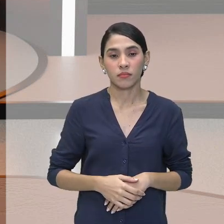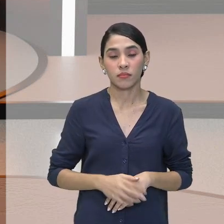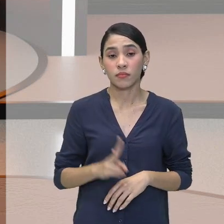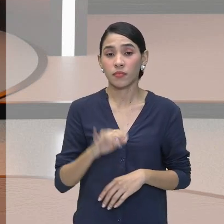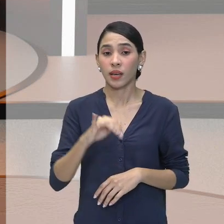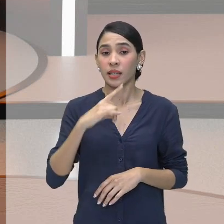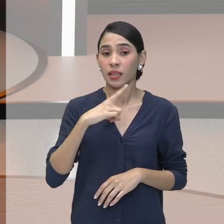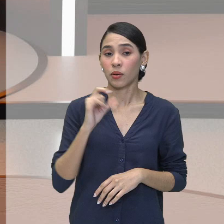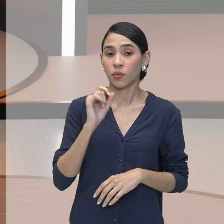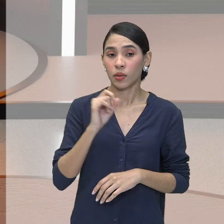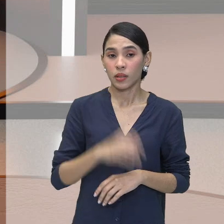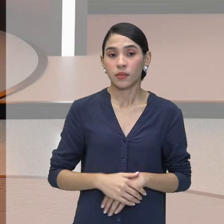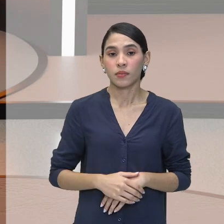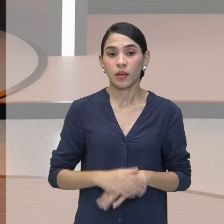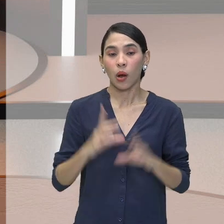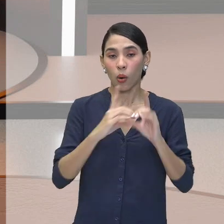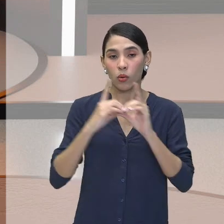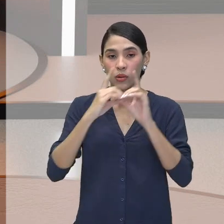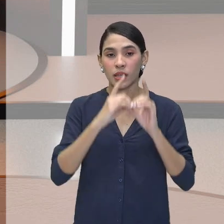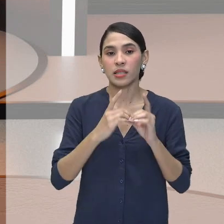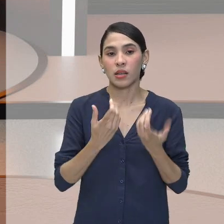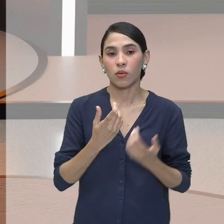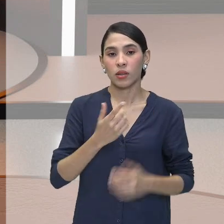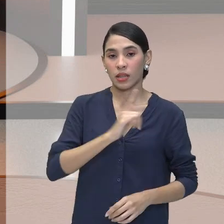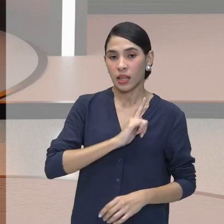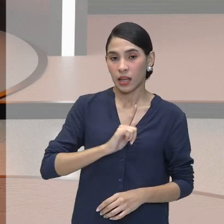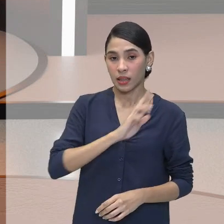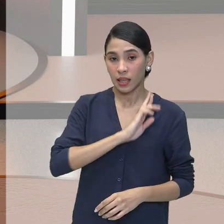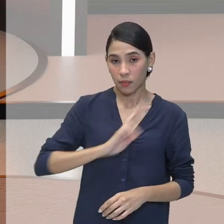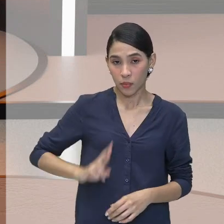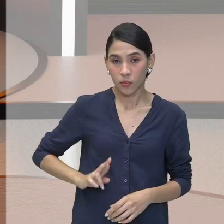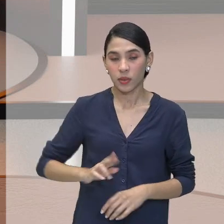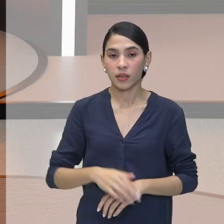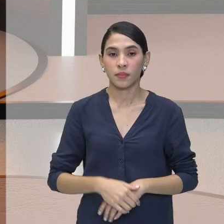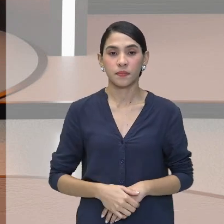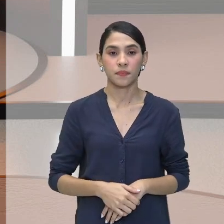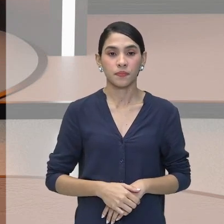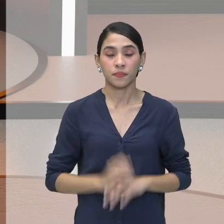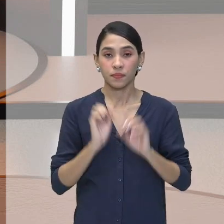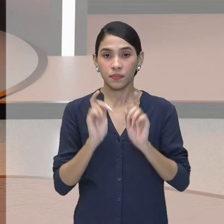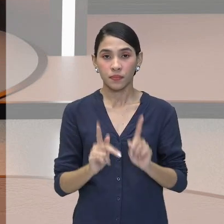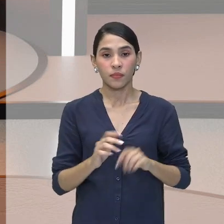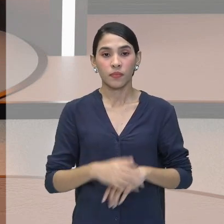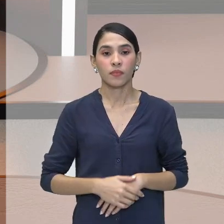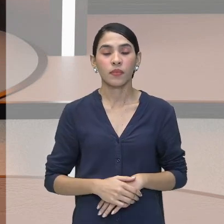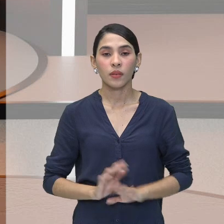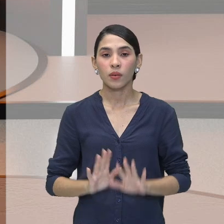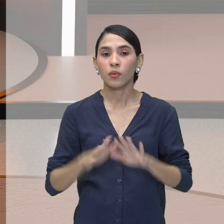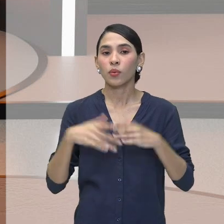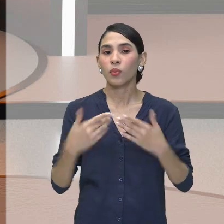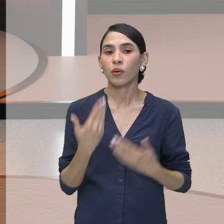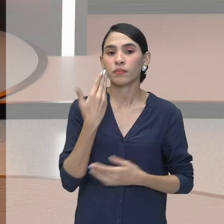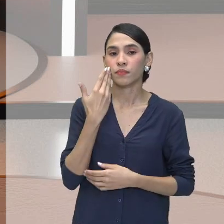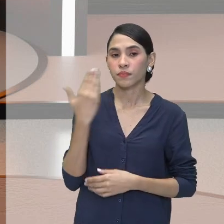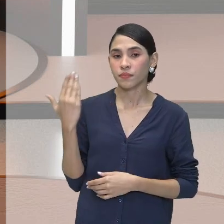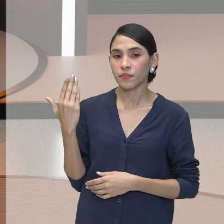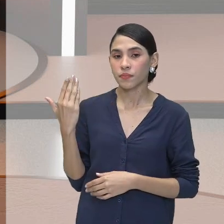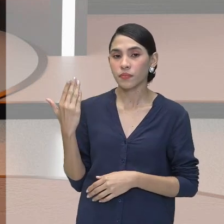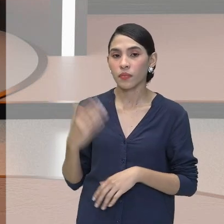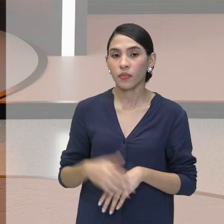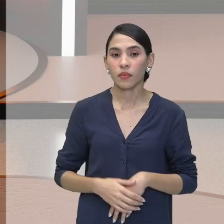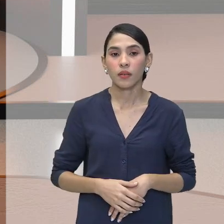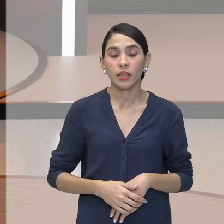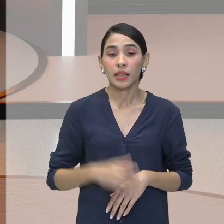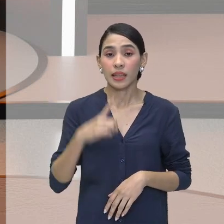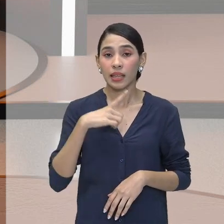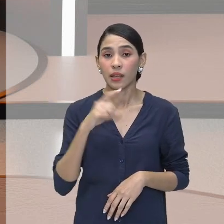fato uma consolidação da República nesse momento, ok? E qual é o legado dele? Primeiro, nós vamos